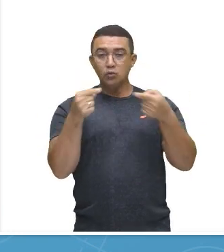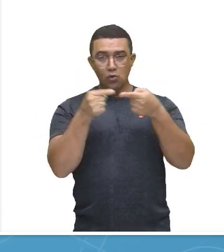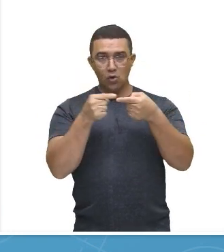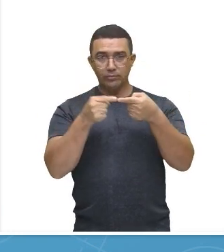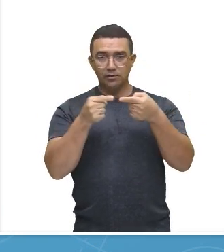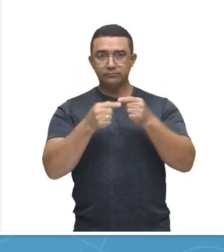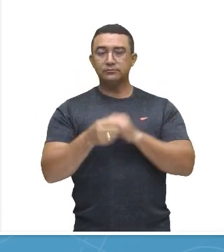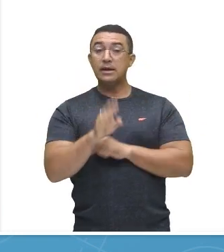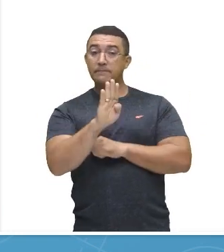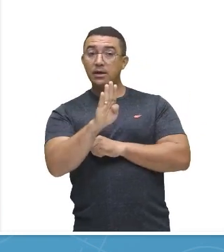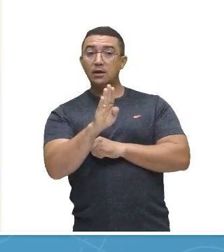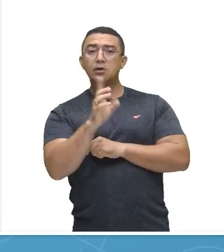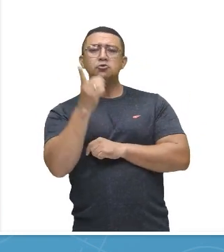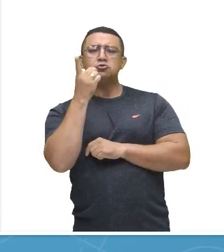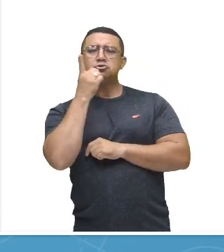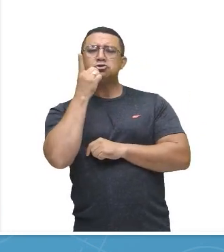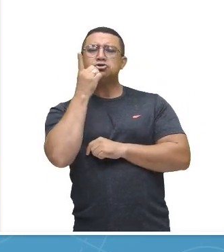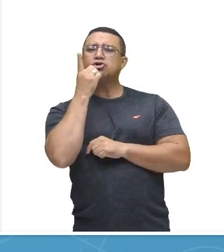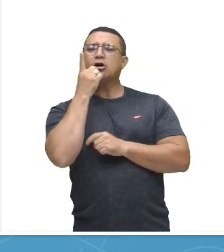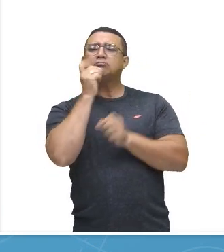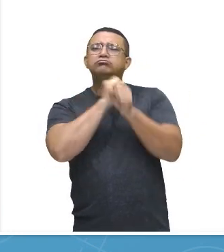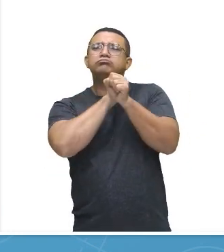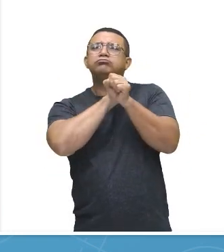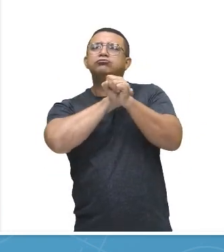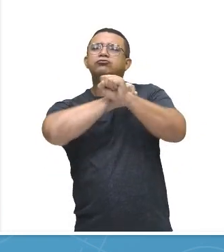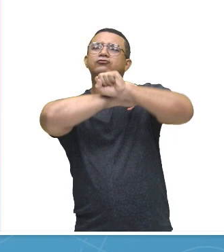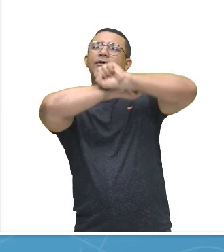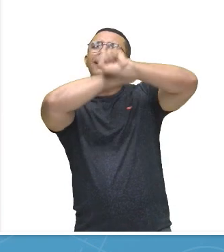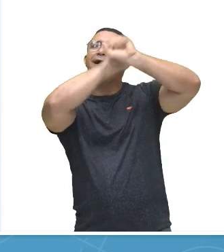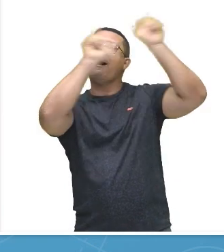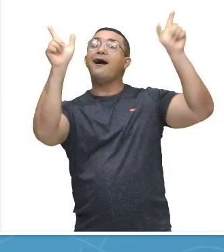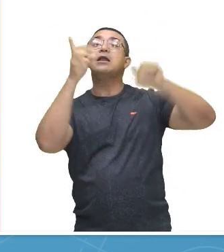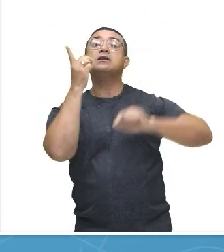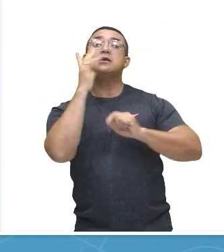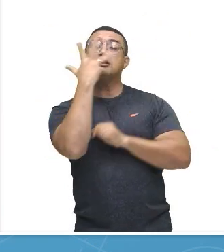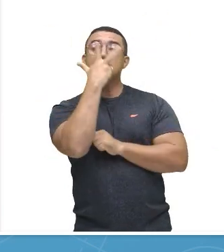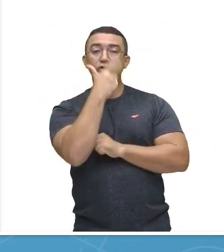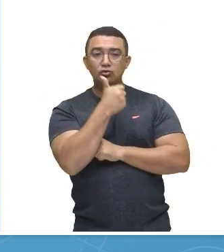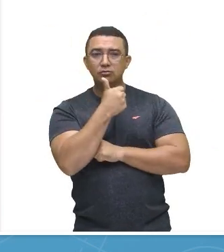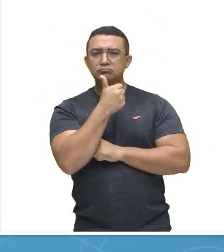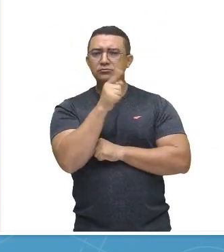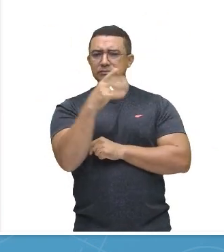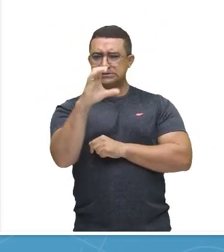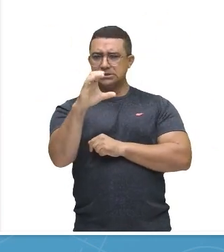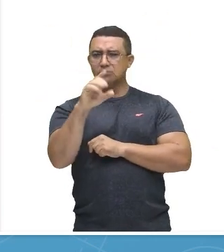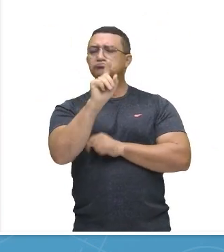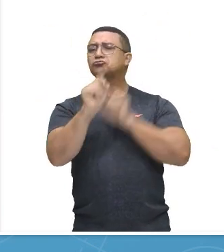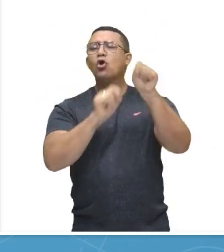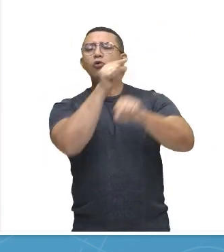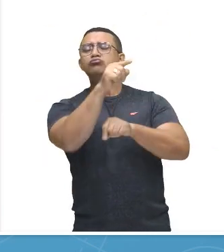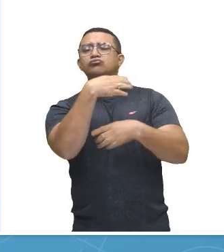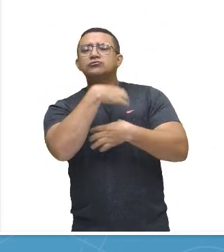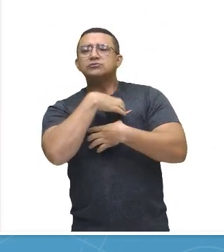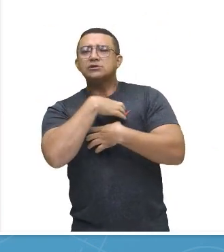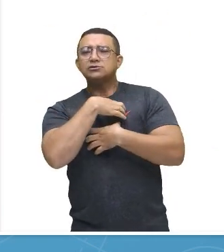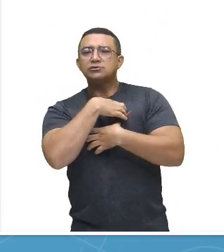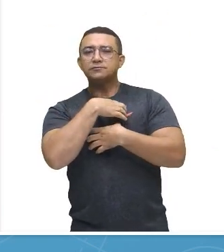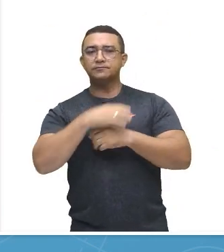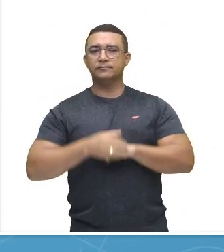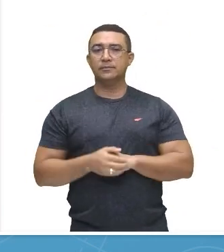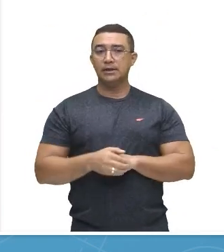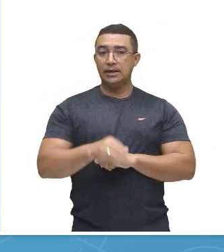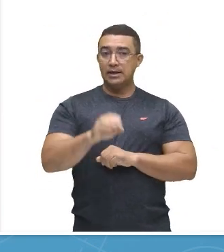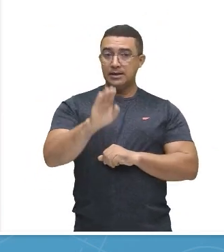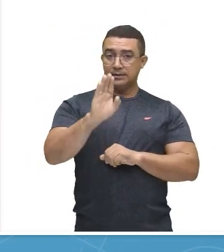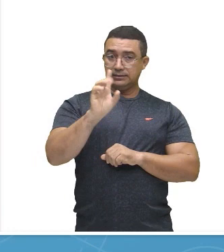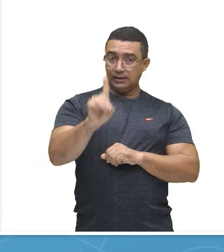dia amanheceu lindo. Como você está se sentindo? Olha aqui, ó. E também beba bastante líquido. Nós temos em uma